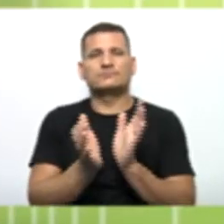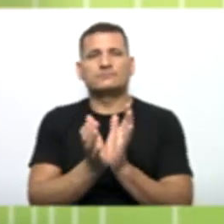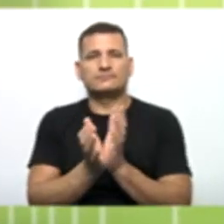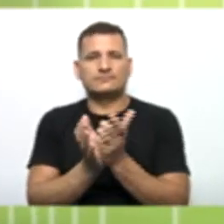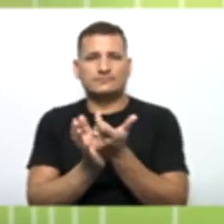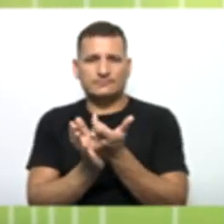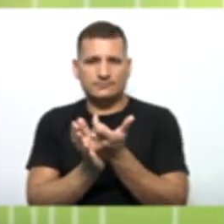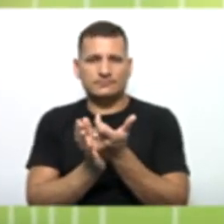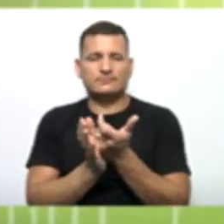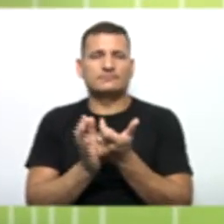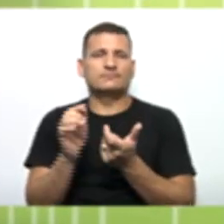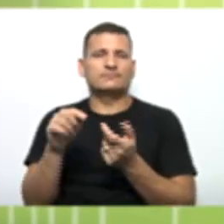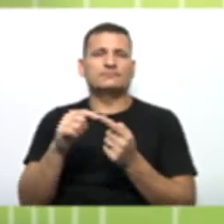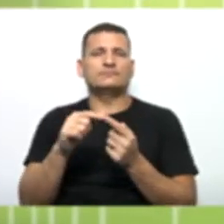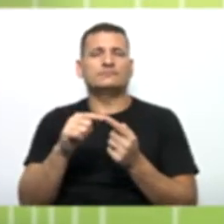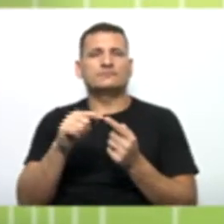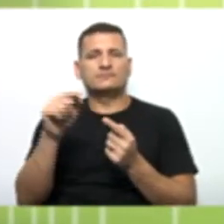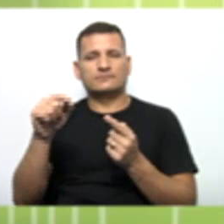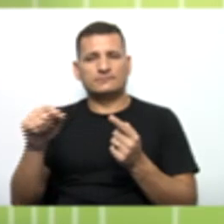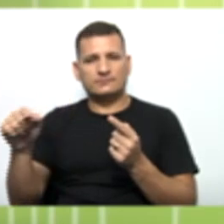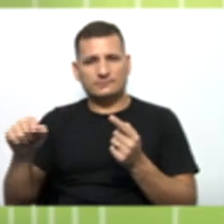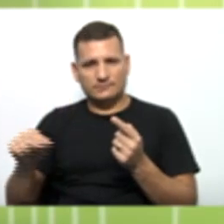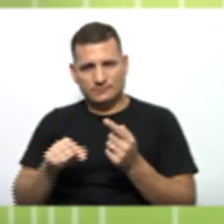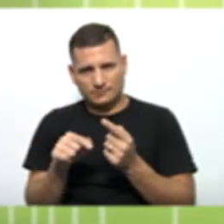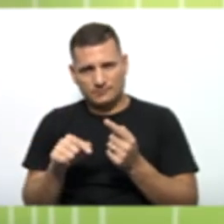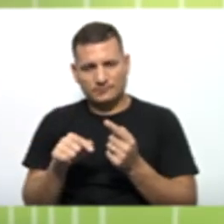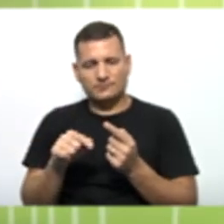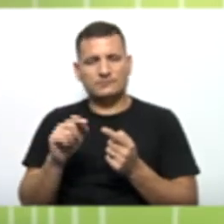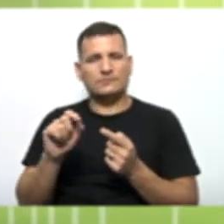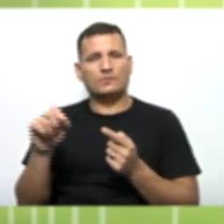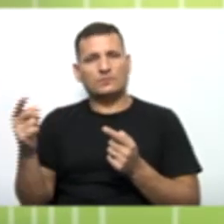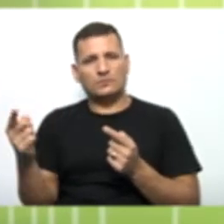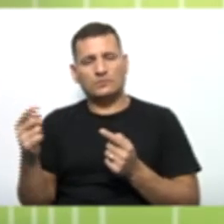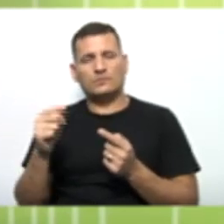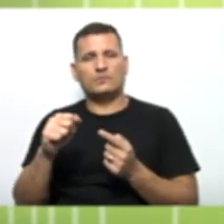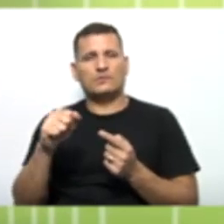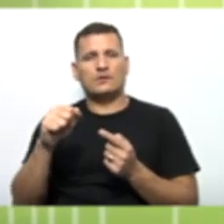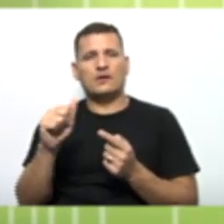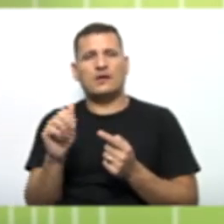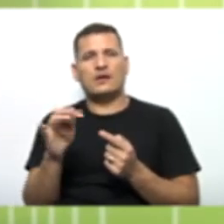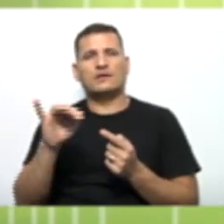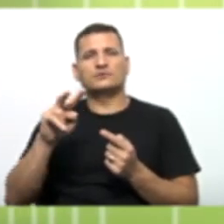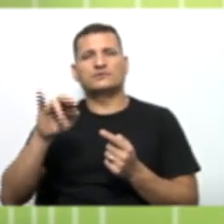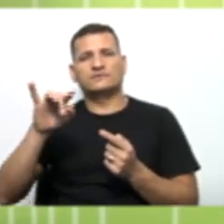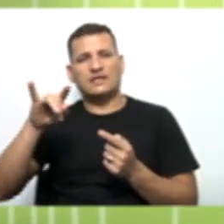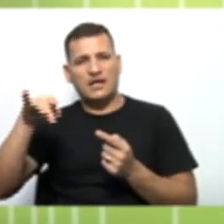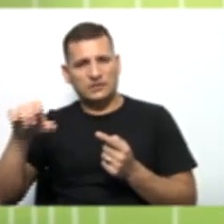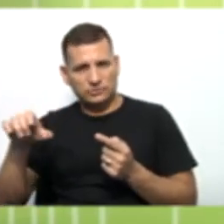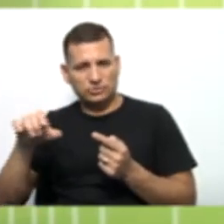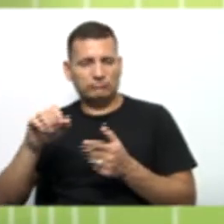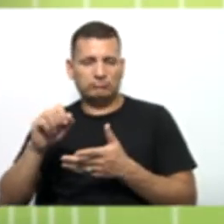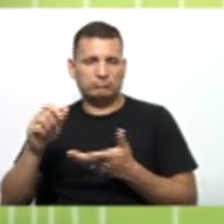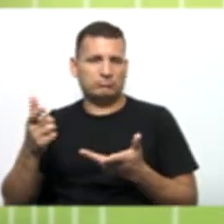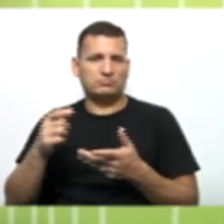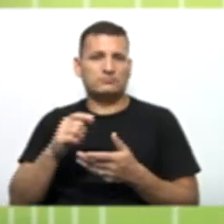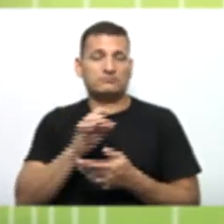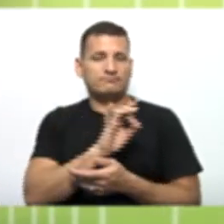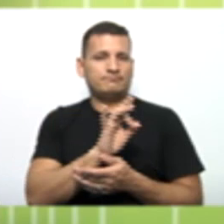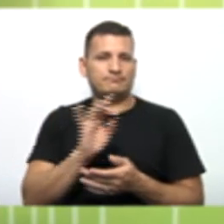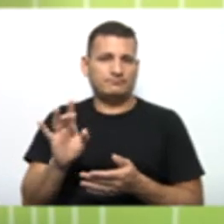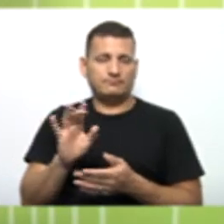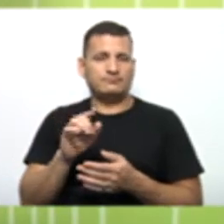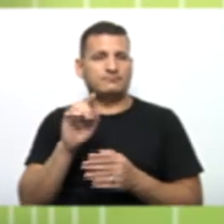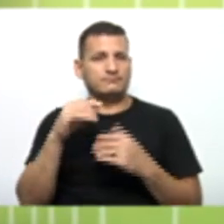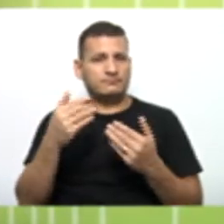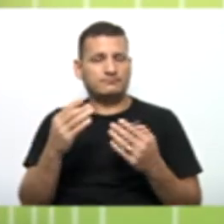diagrama de sequência, diagrama de atividade, assim como os outros diagramas que eu vou mostrar para vocês agora. Então preste bastante